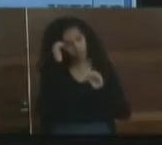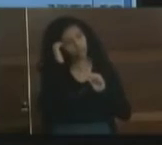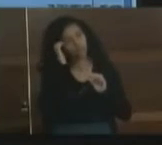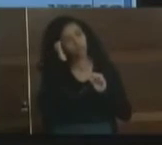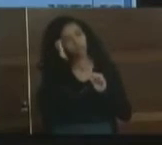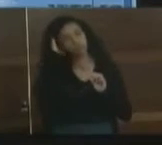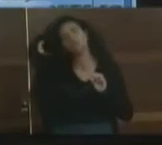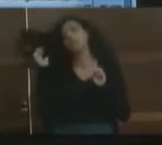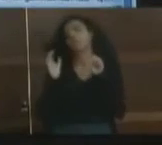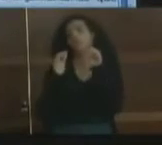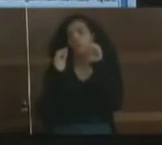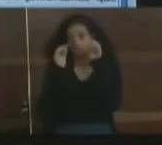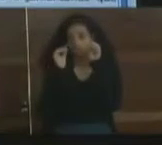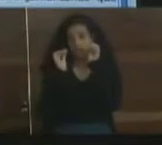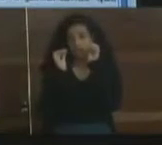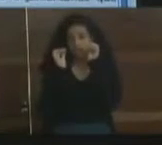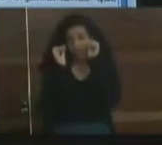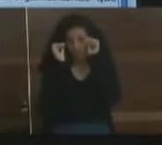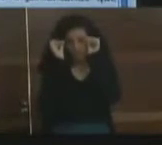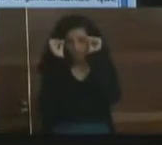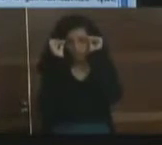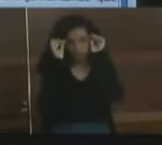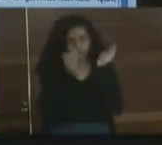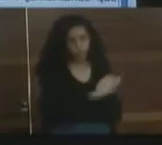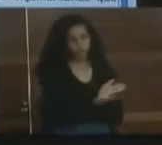a página 10 por favor